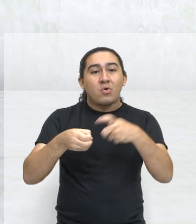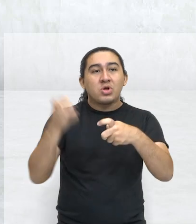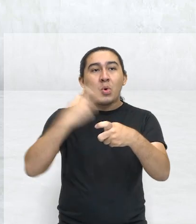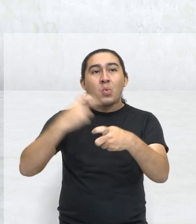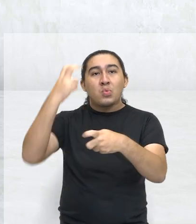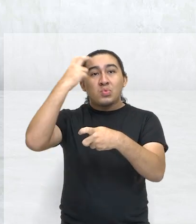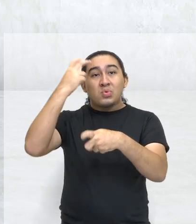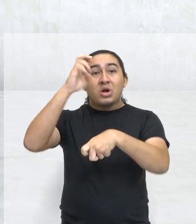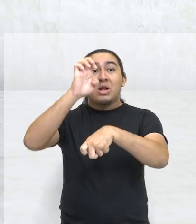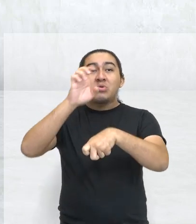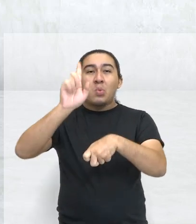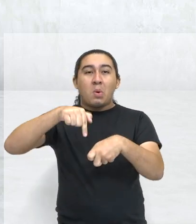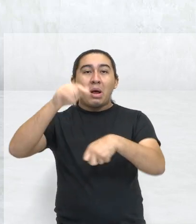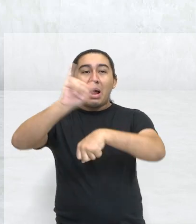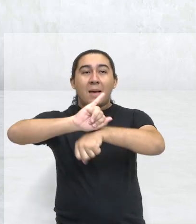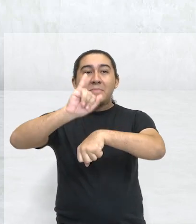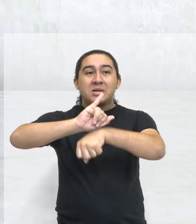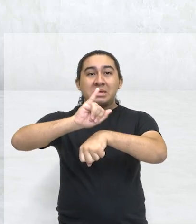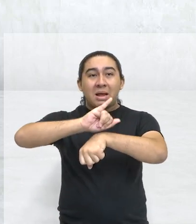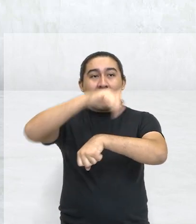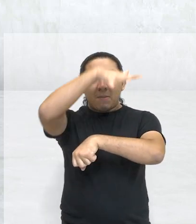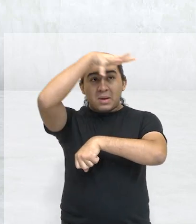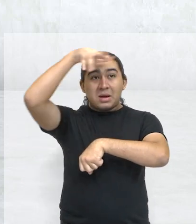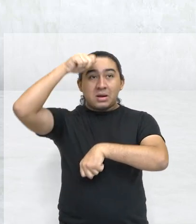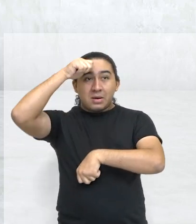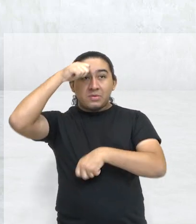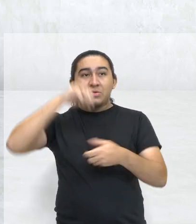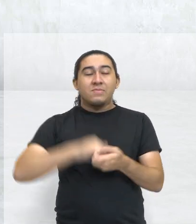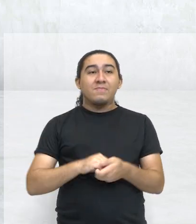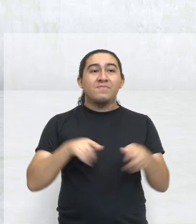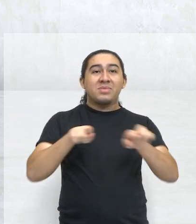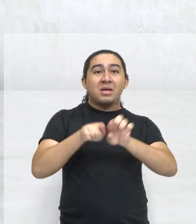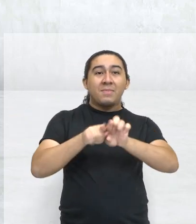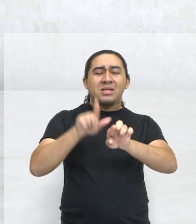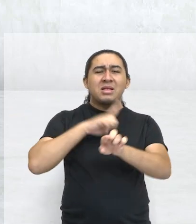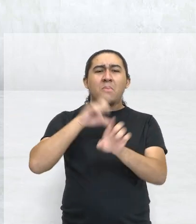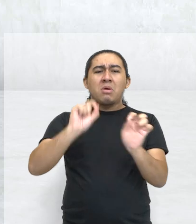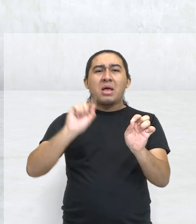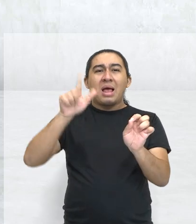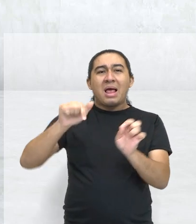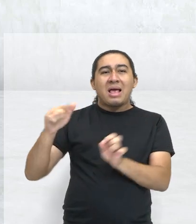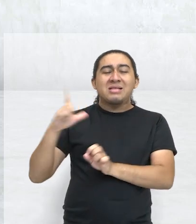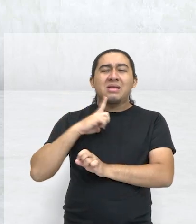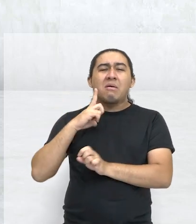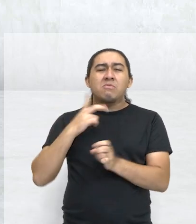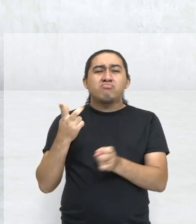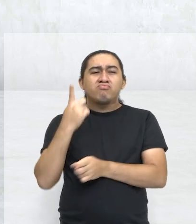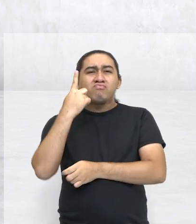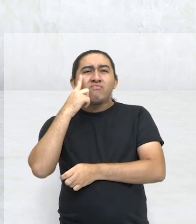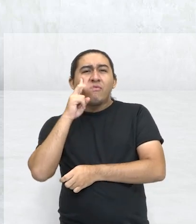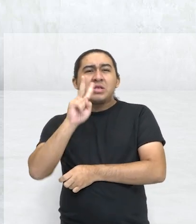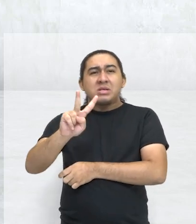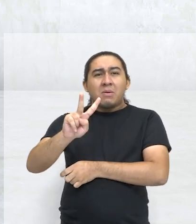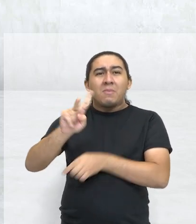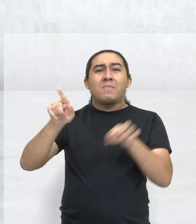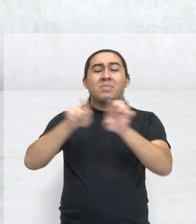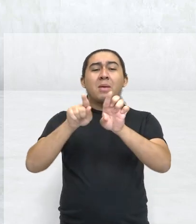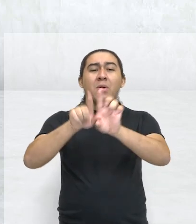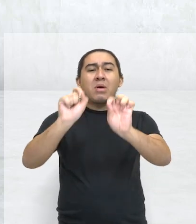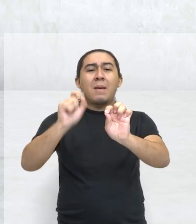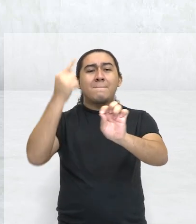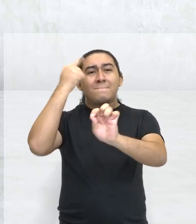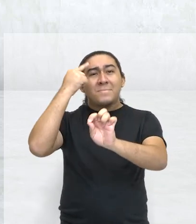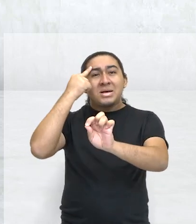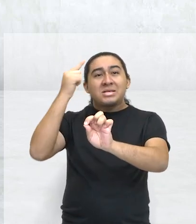eu falei para vocês, trouxe, né, um visionário. O que é ser visionário? É você ver lá na frente o que